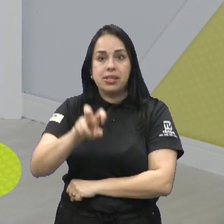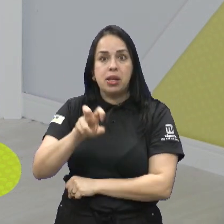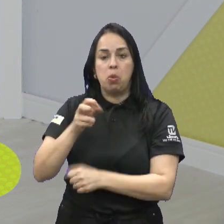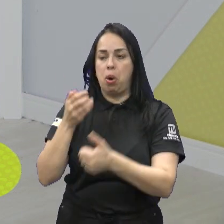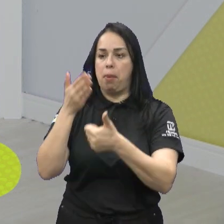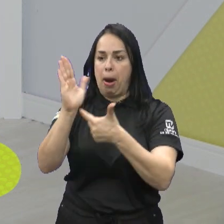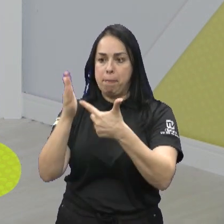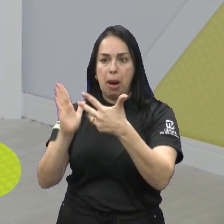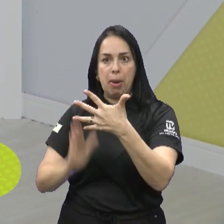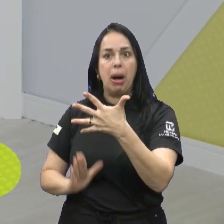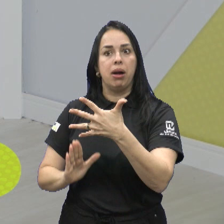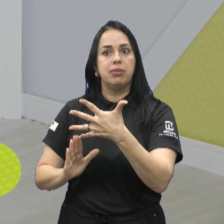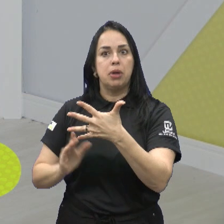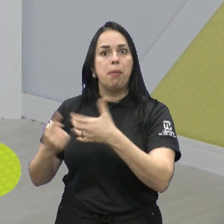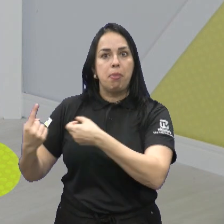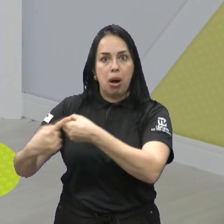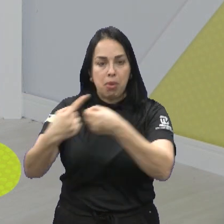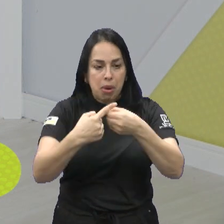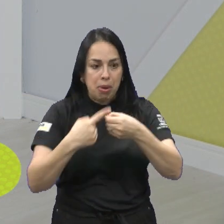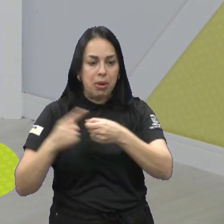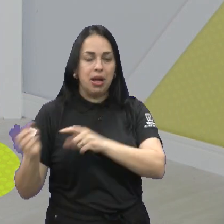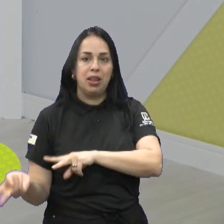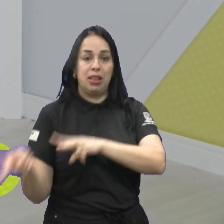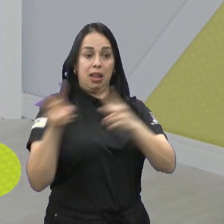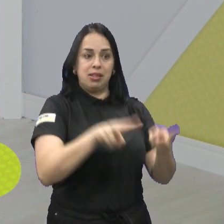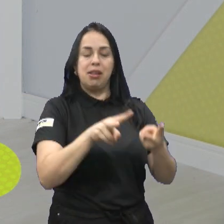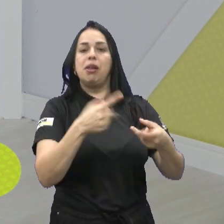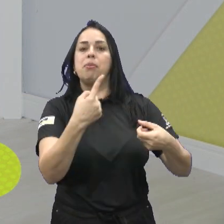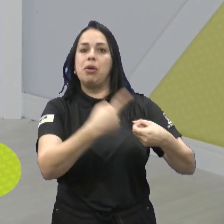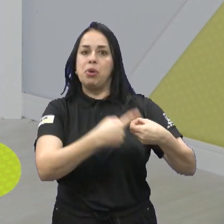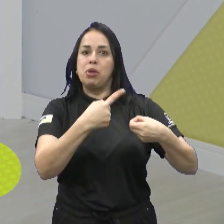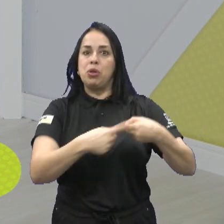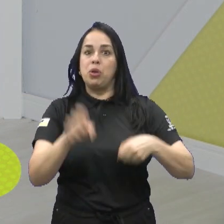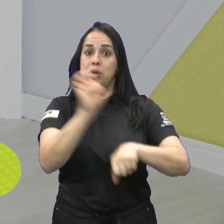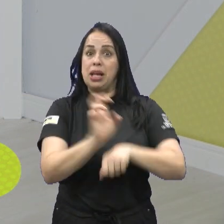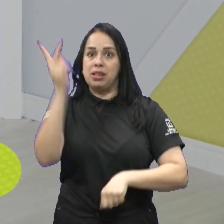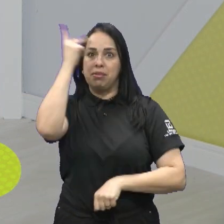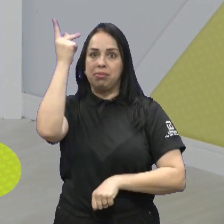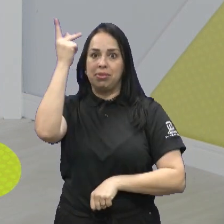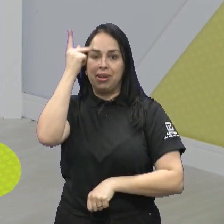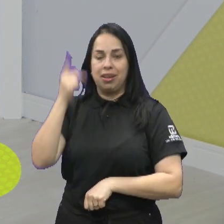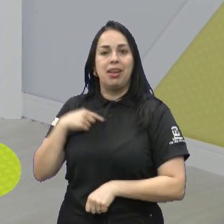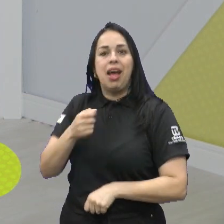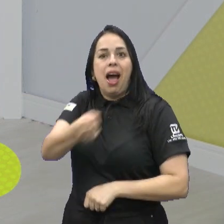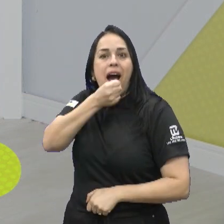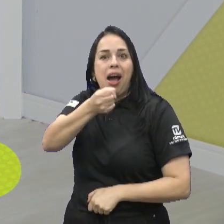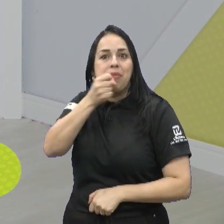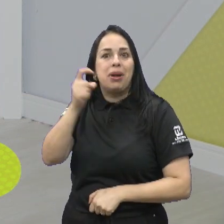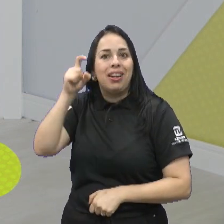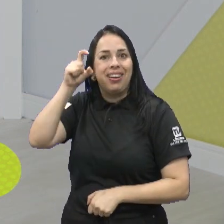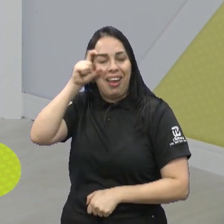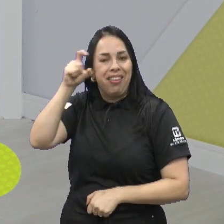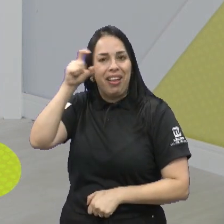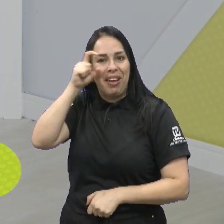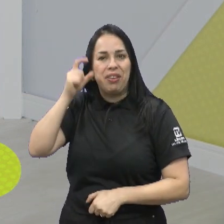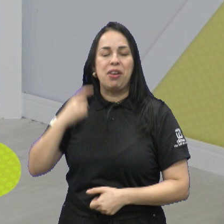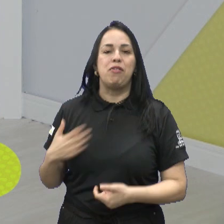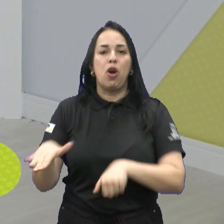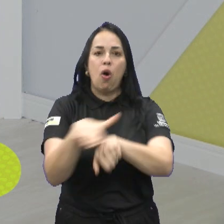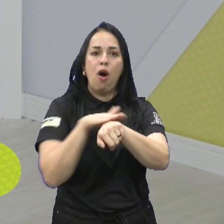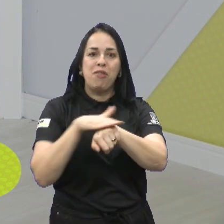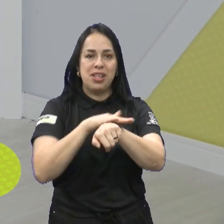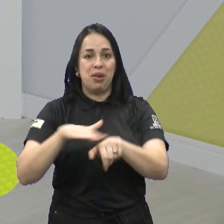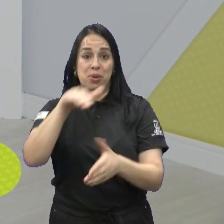classificadas para os Jogos Abertos. Então, a nossa repórter Ana Vitória, estreando aqui no Hora do Esporte, foi conversar com